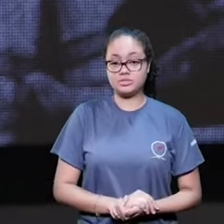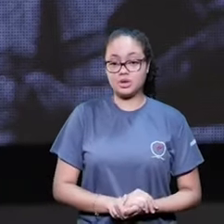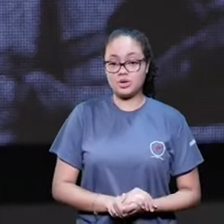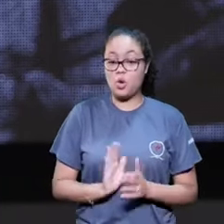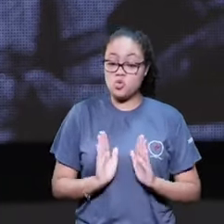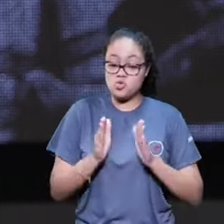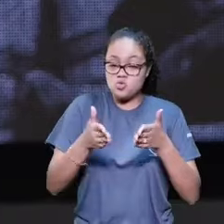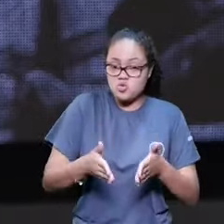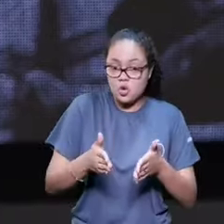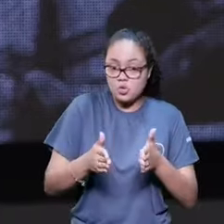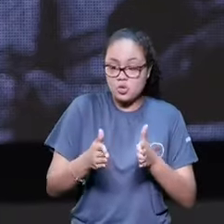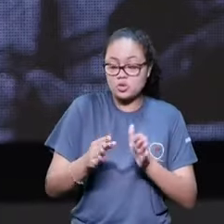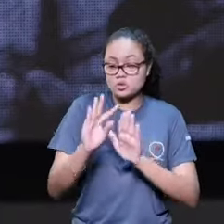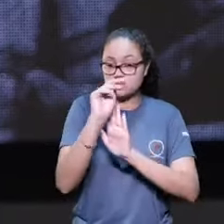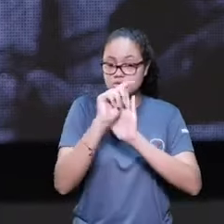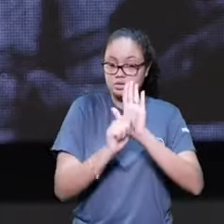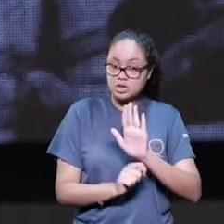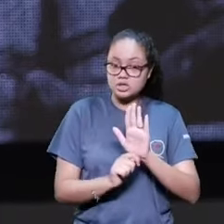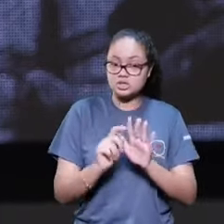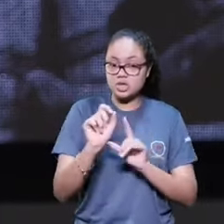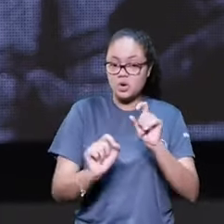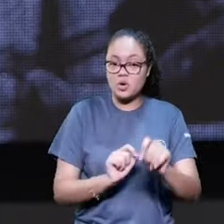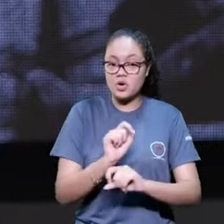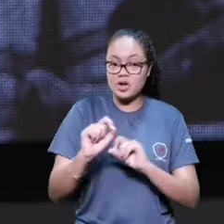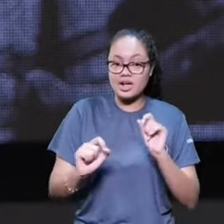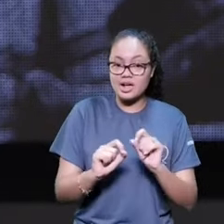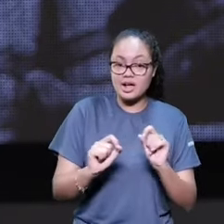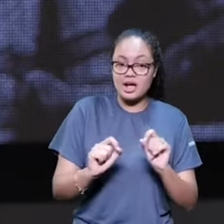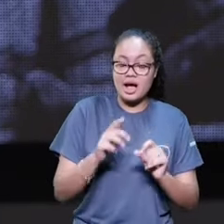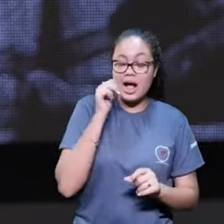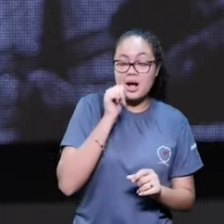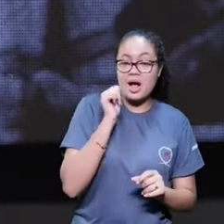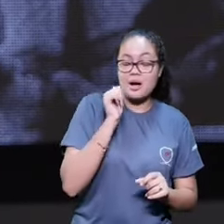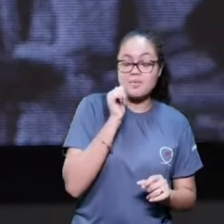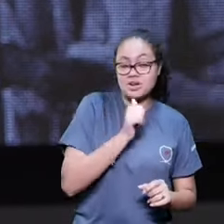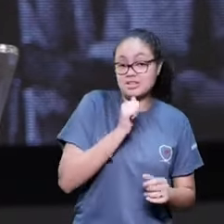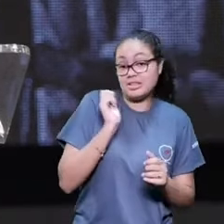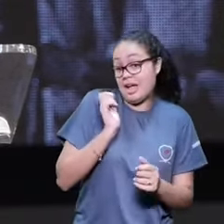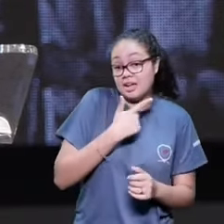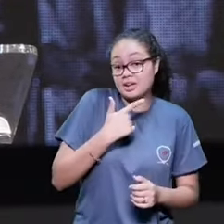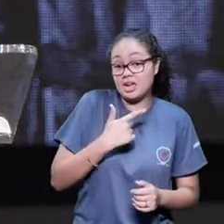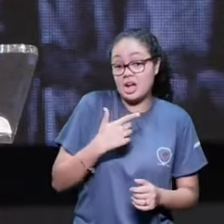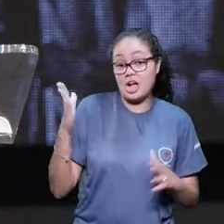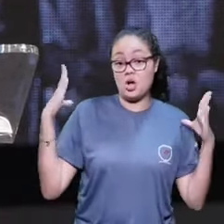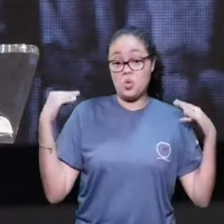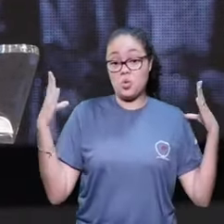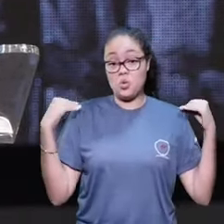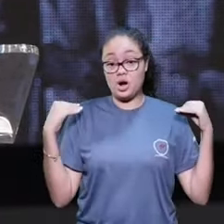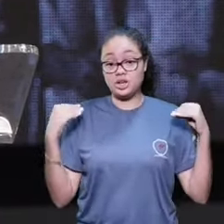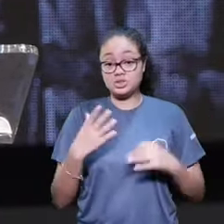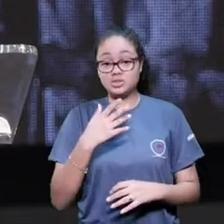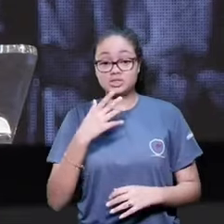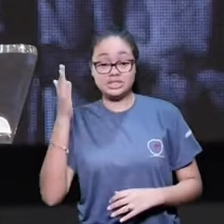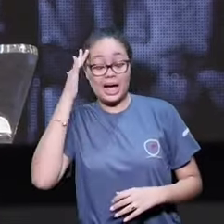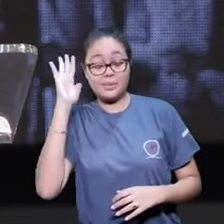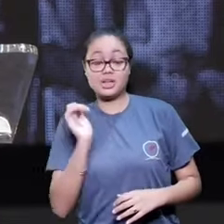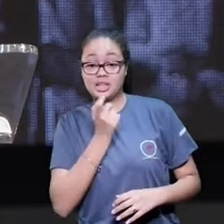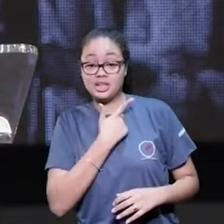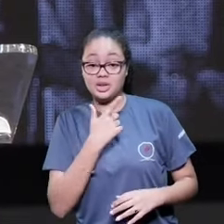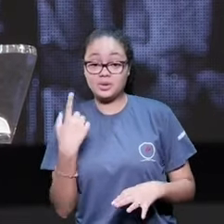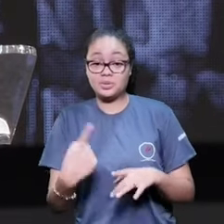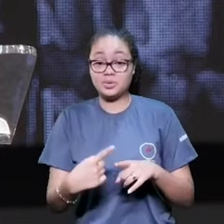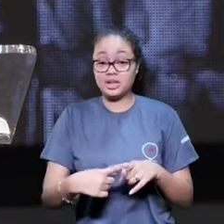o foco do texto, você vai ver que ele está falando e ela está rindo lá dentro. E o anjo sabe que ela riu porque ele diz, ó, tá